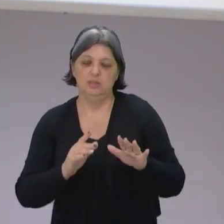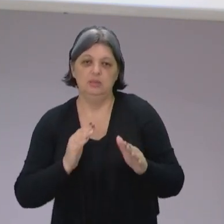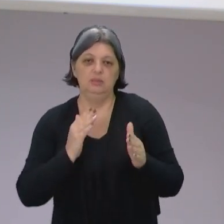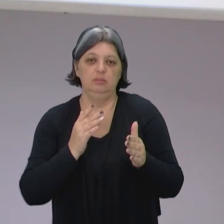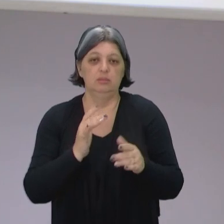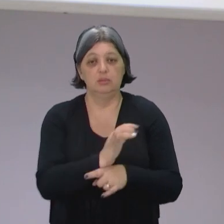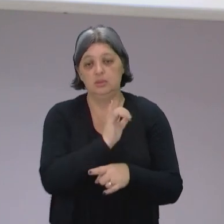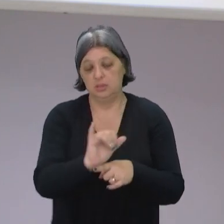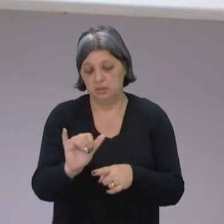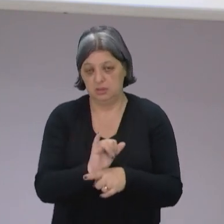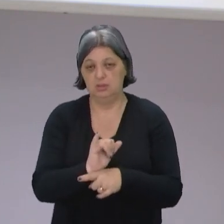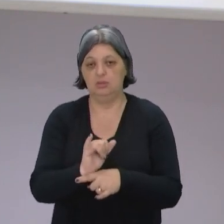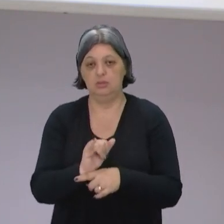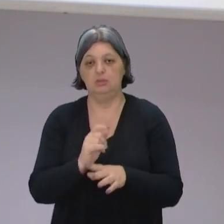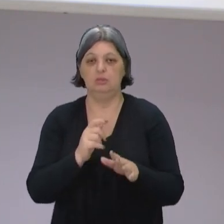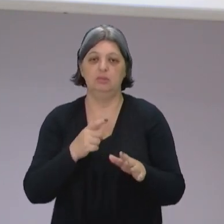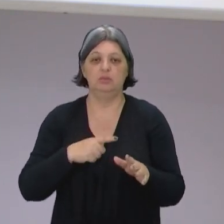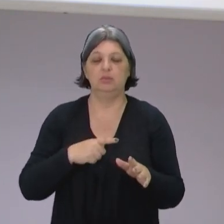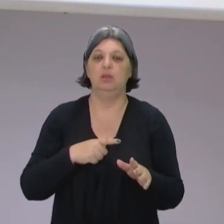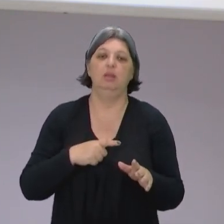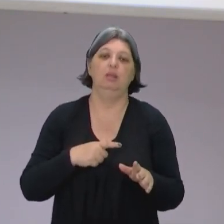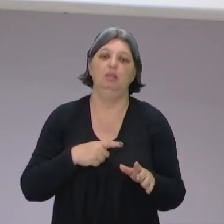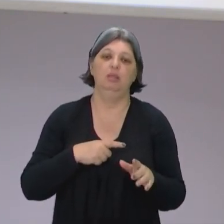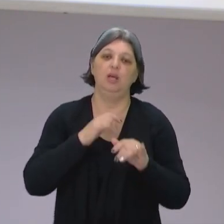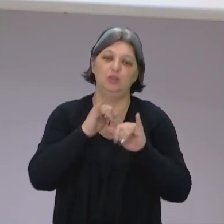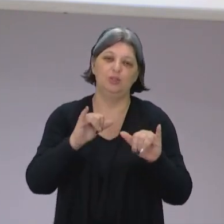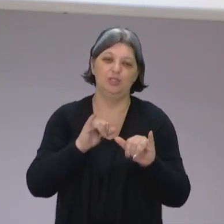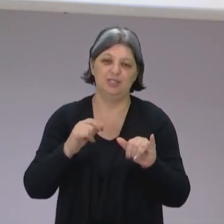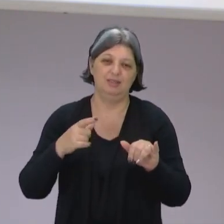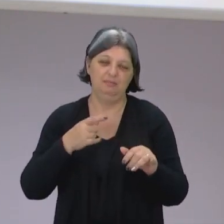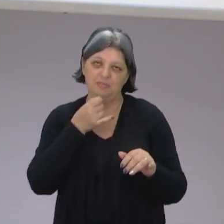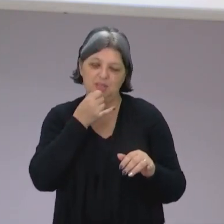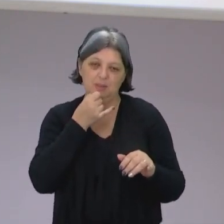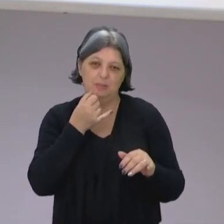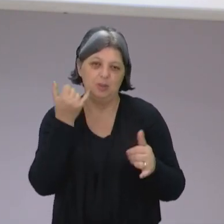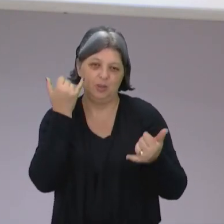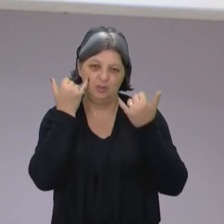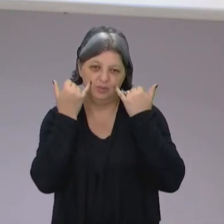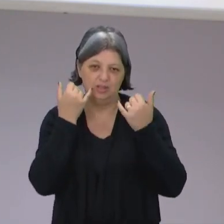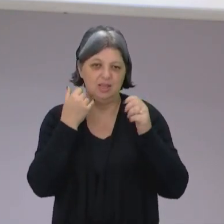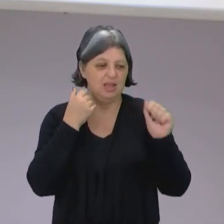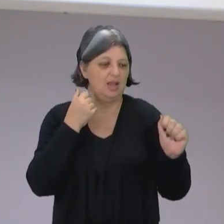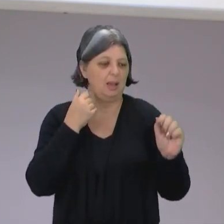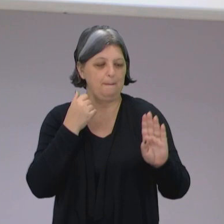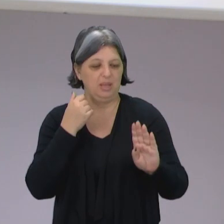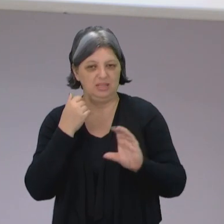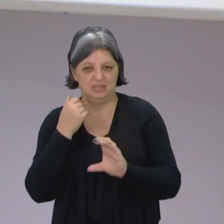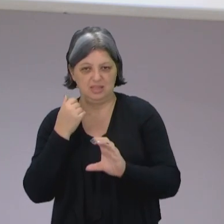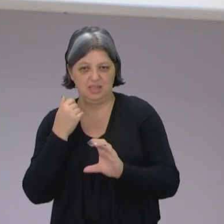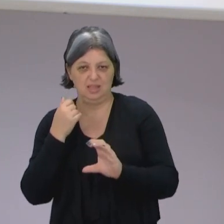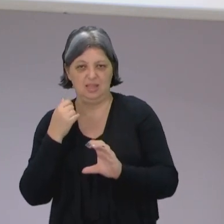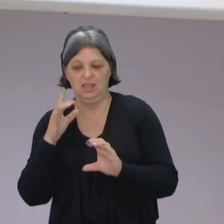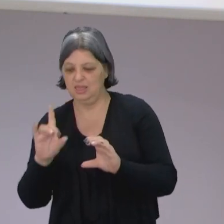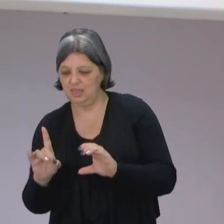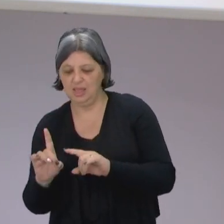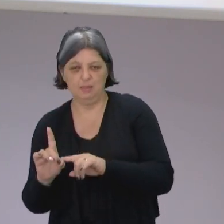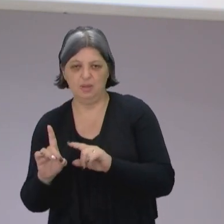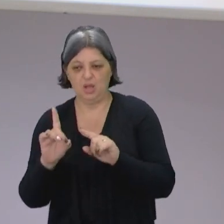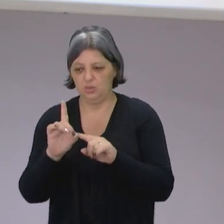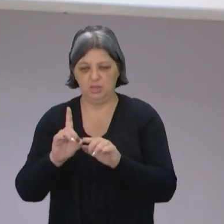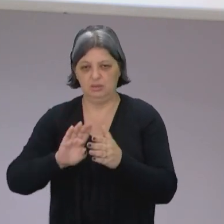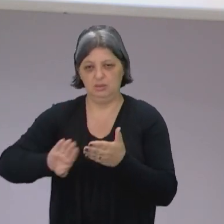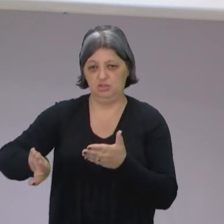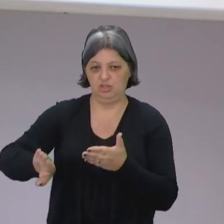Então, se a notícia tem A, B e C e eu falo só A e B, de repente me favorece mais do que se eu falar A, B e C e aí não vai me